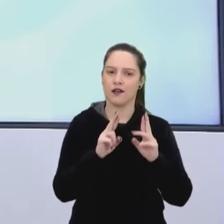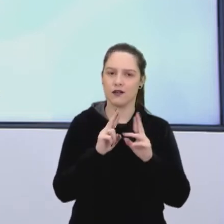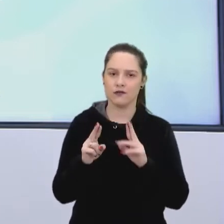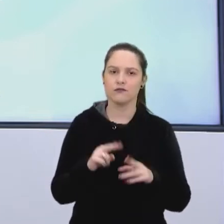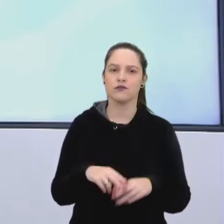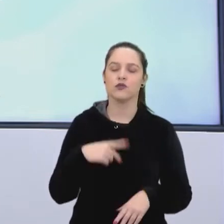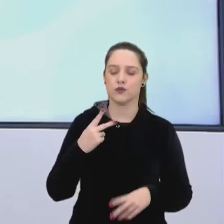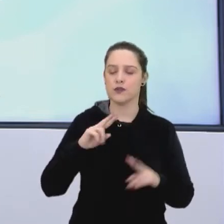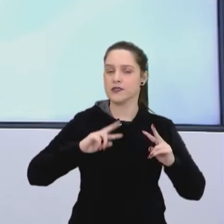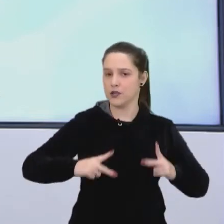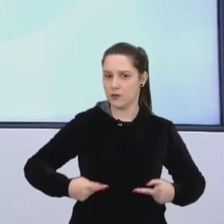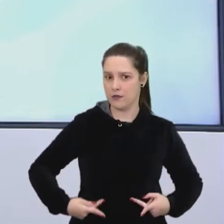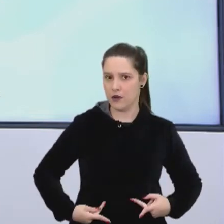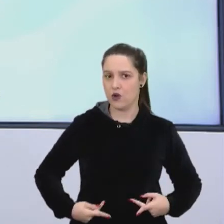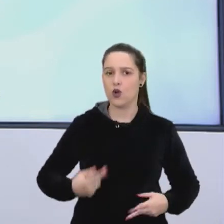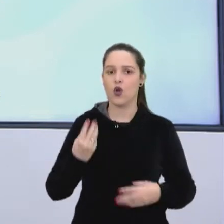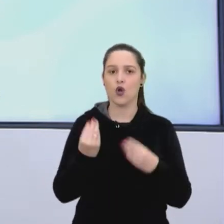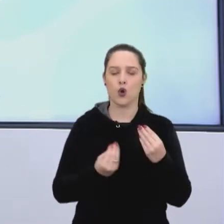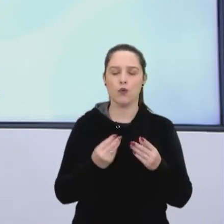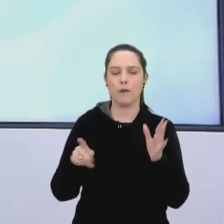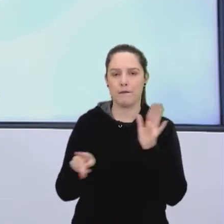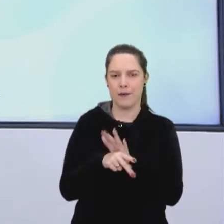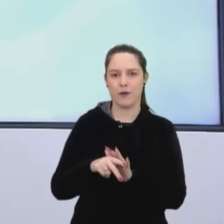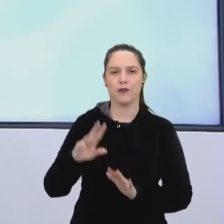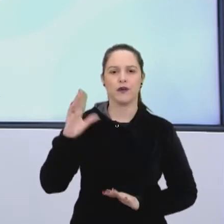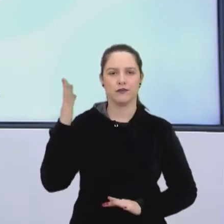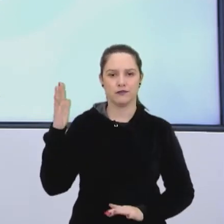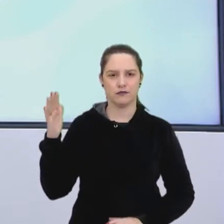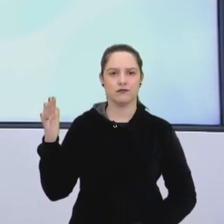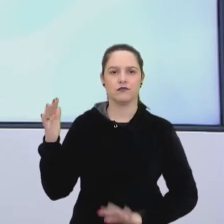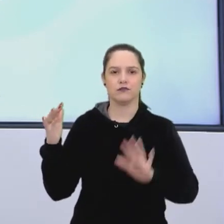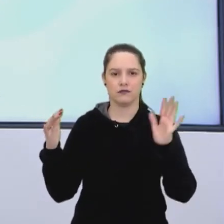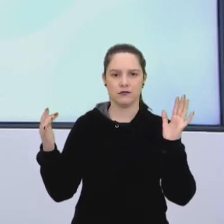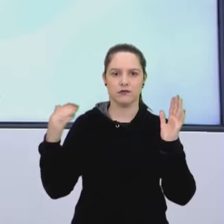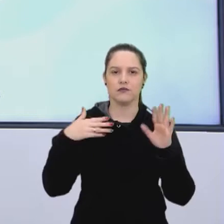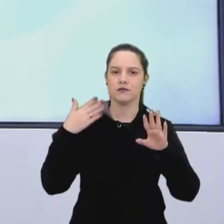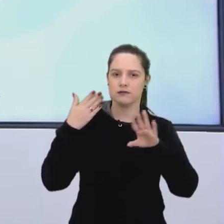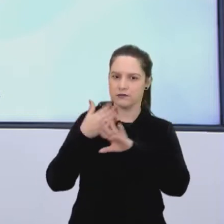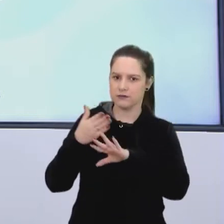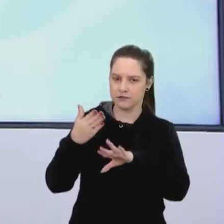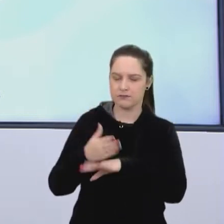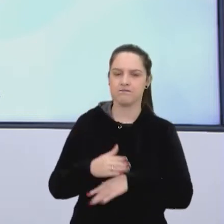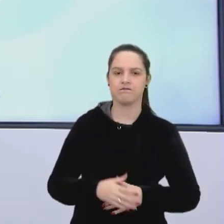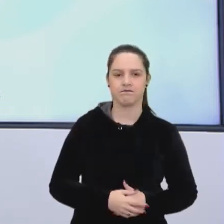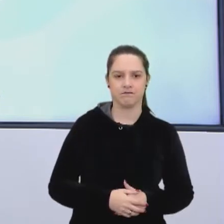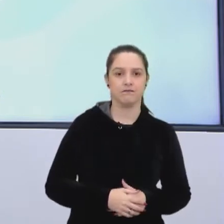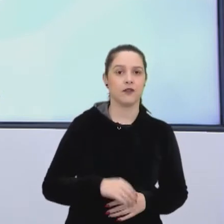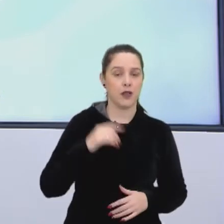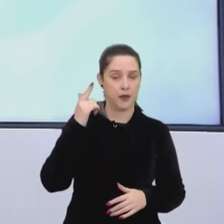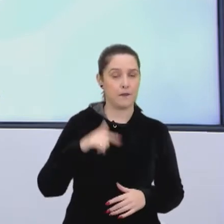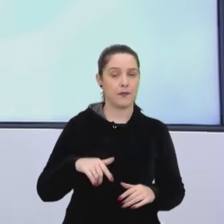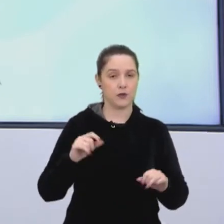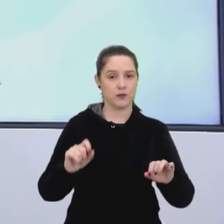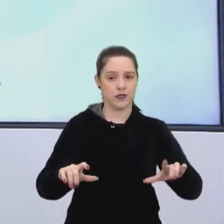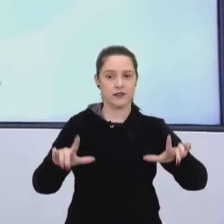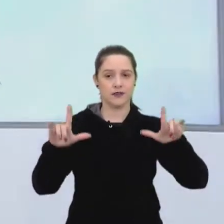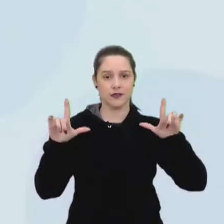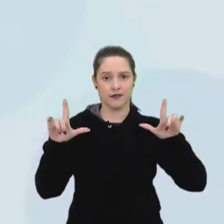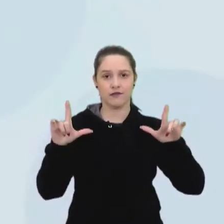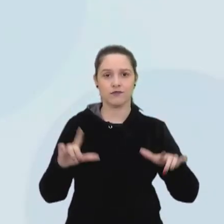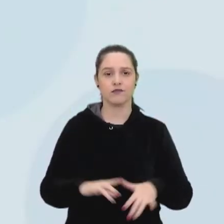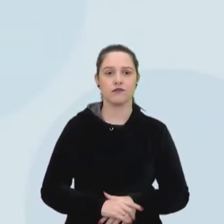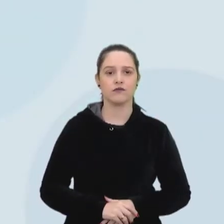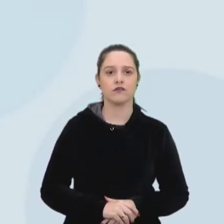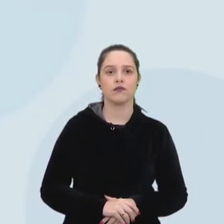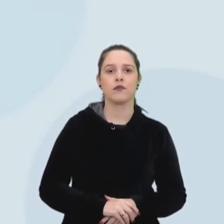ser humano com a natureza, né? Então é importante retratar isso aí. Na próxima tela tem um esquema, né, que mostra um